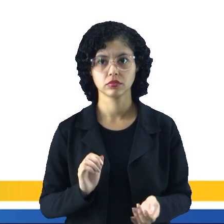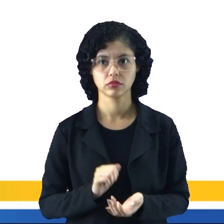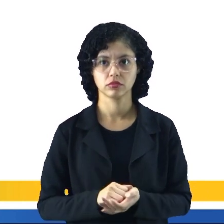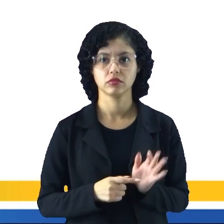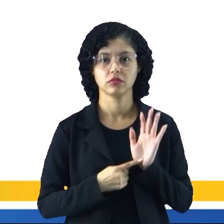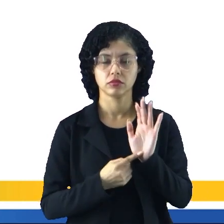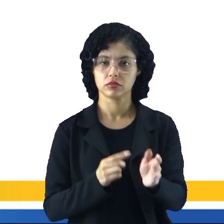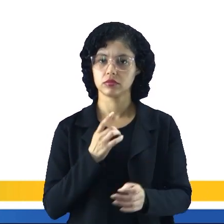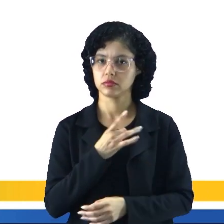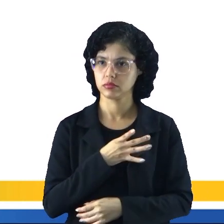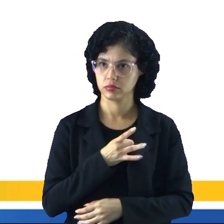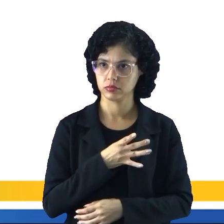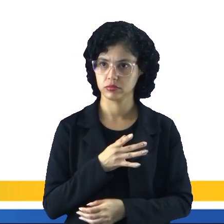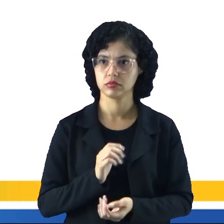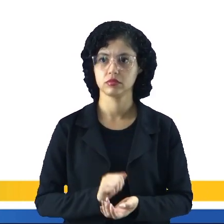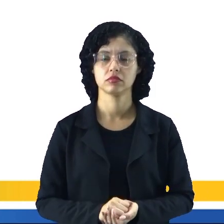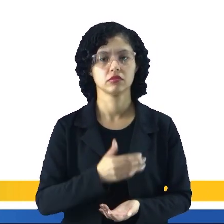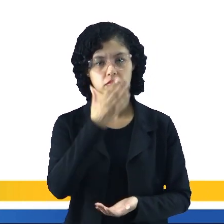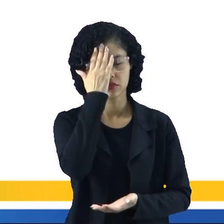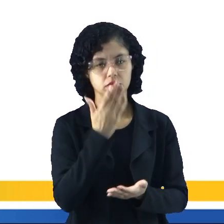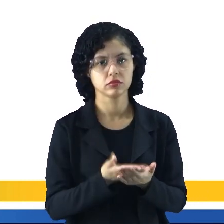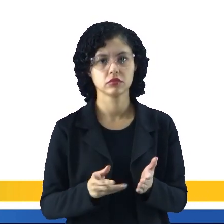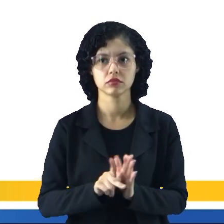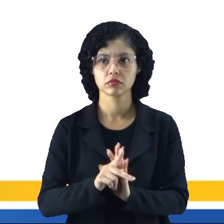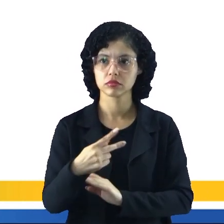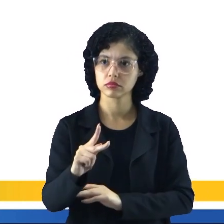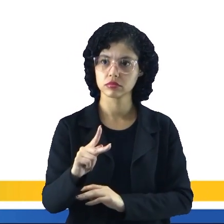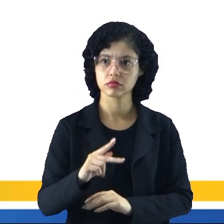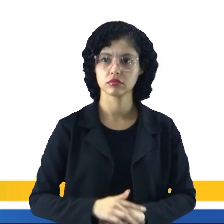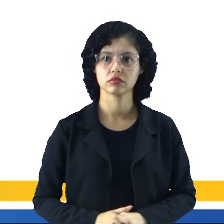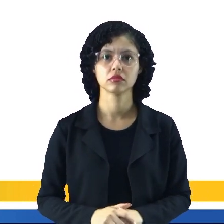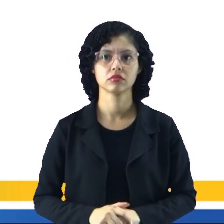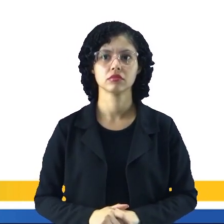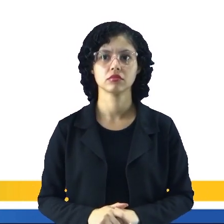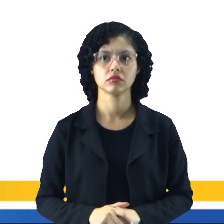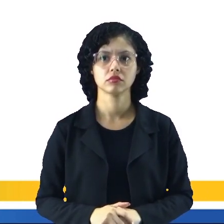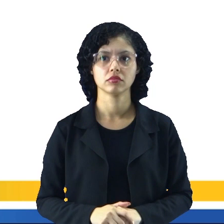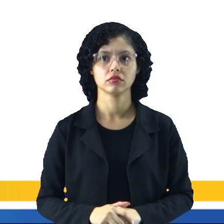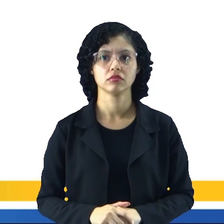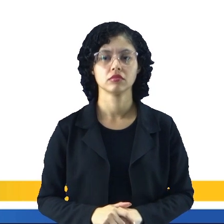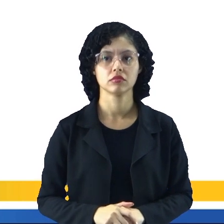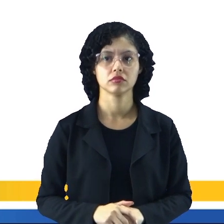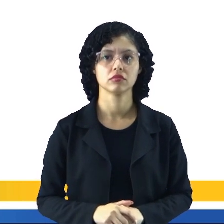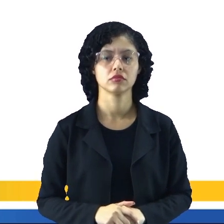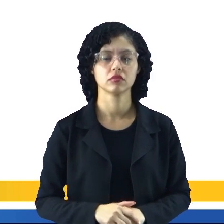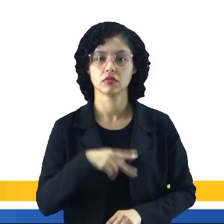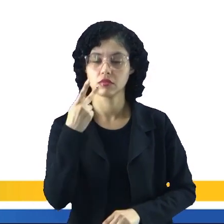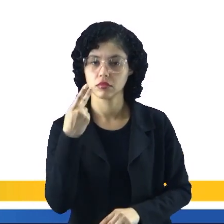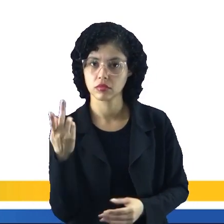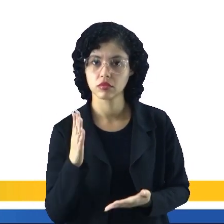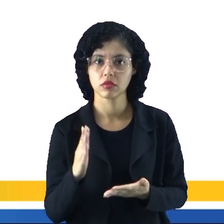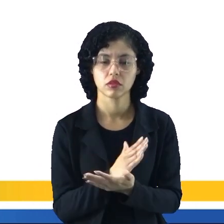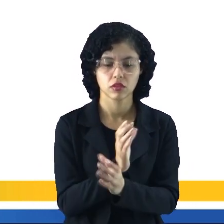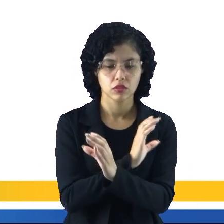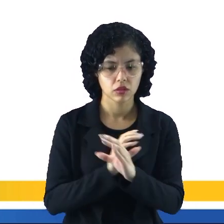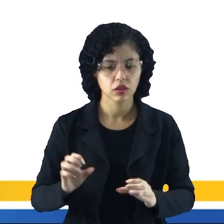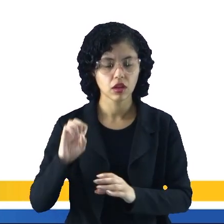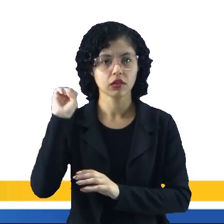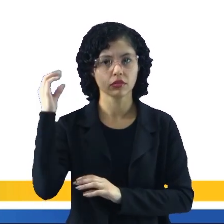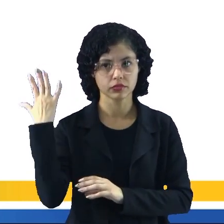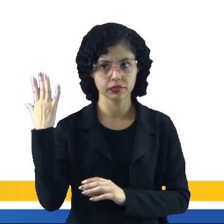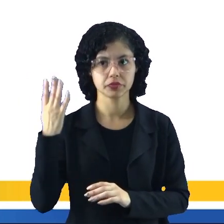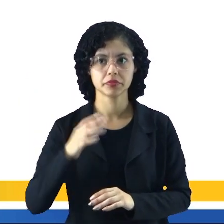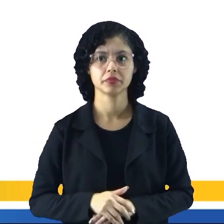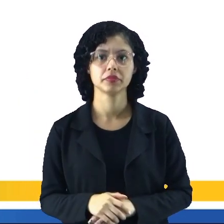demonstre medo e acredite em ti cortar a uma pessoa de contar a uma pessoa de confiança que